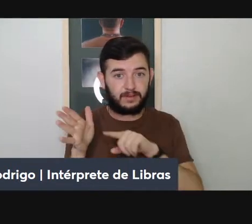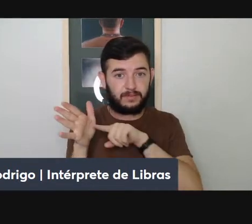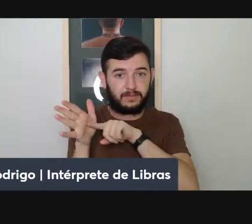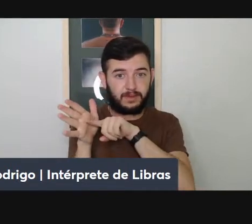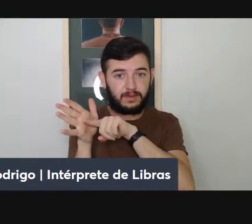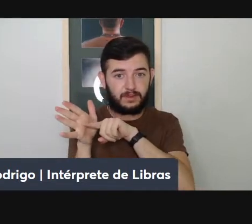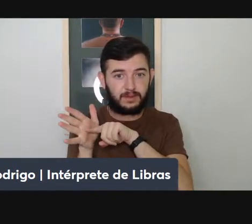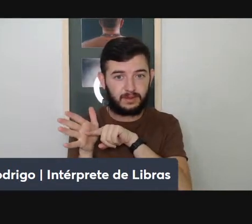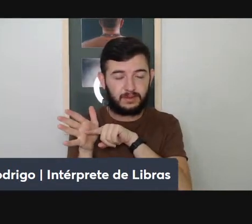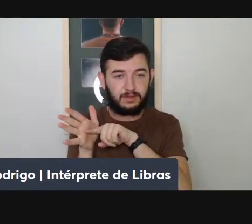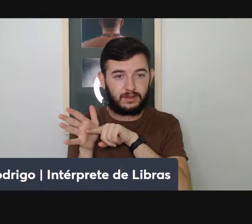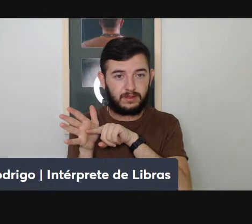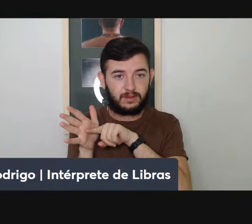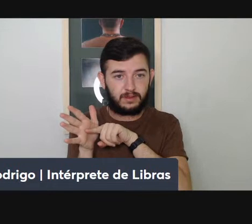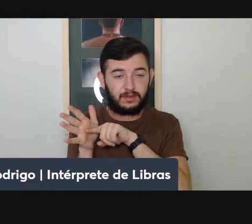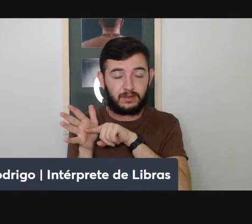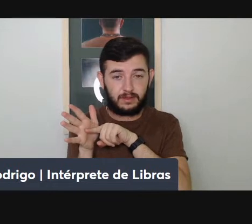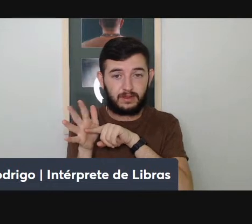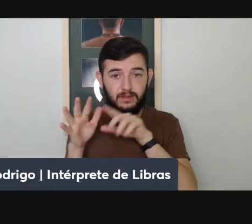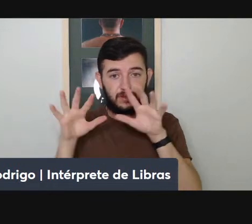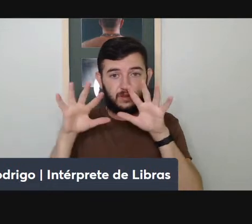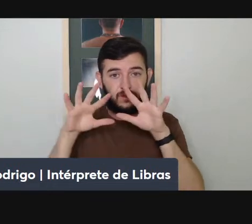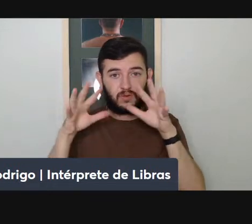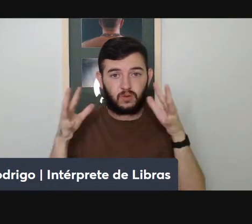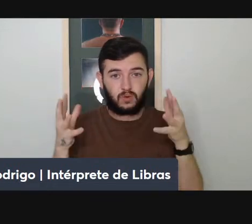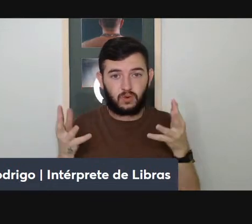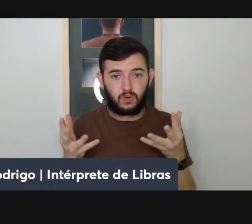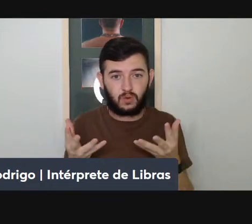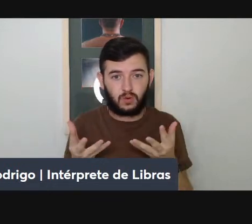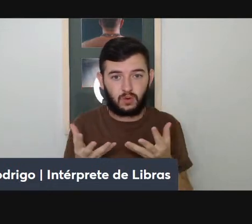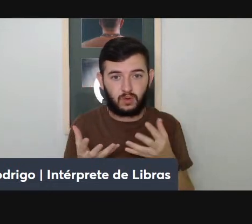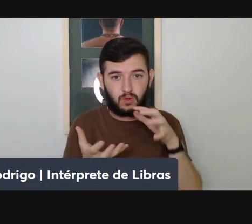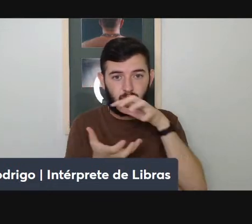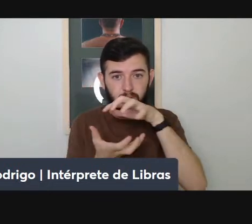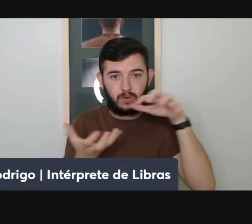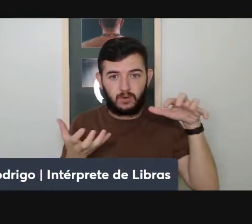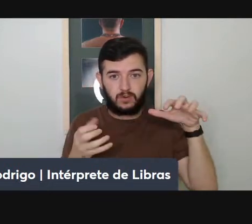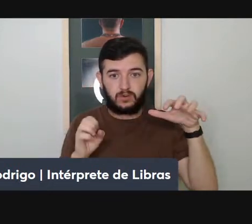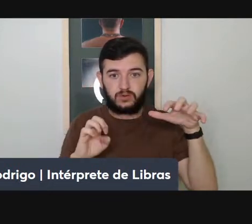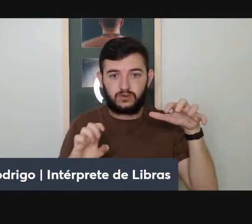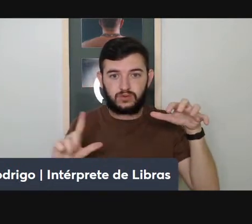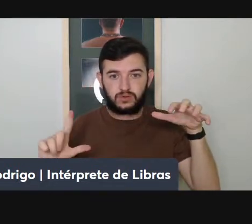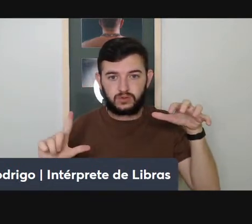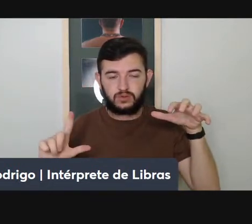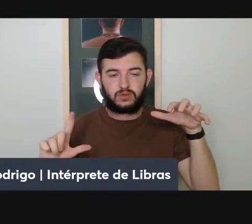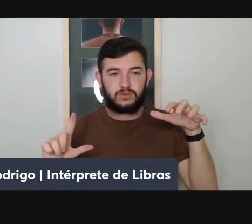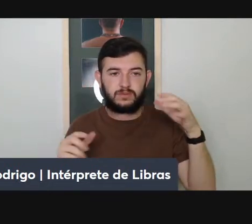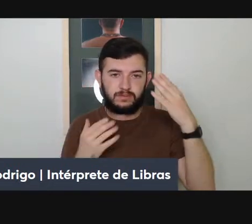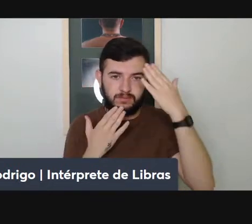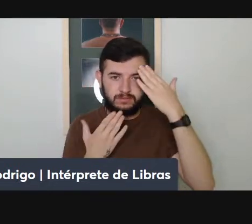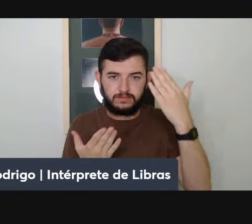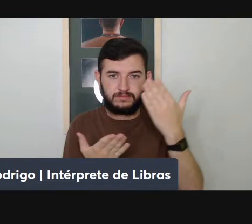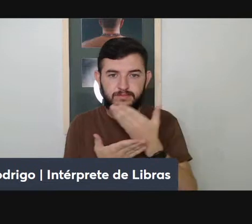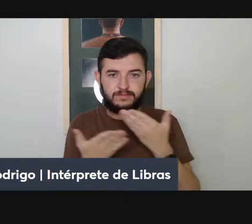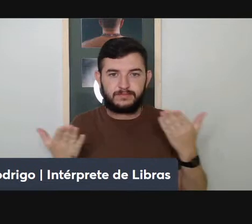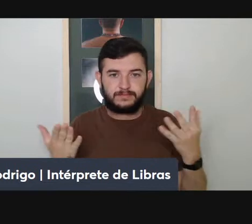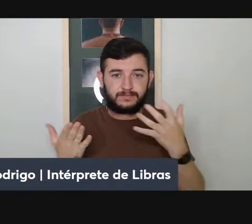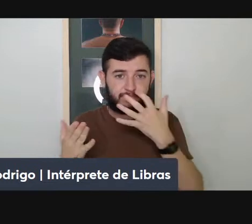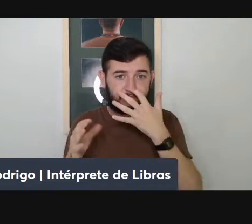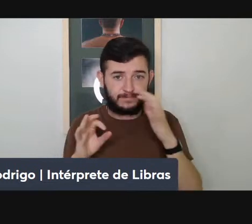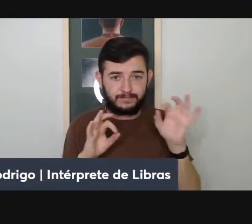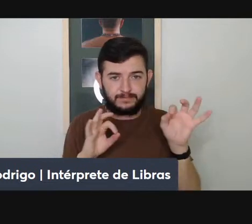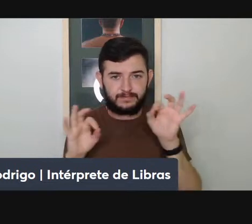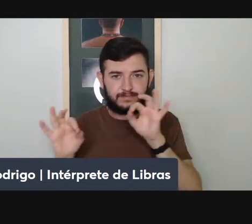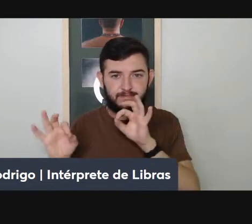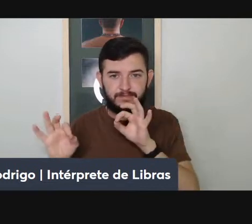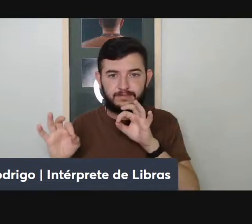do Sul Global. Gostaria de dizer aqui o meu muito obrigado a todos vocês que estão aqui nos assistindo. Essa live